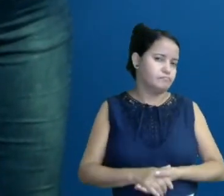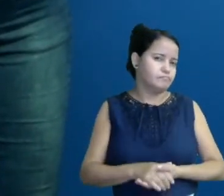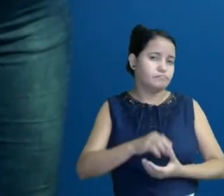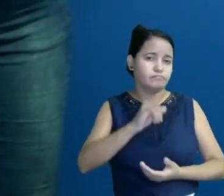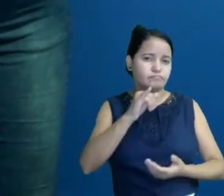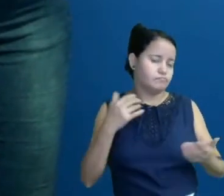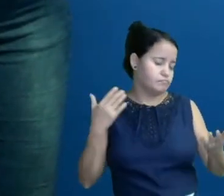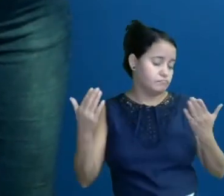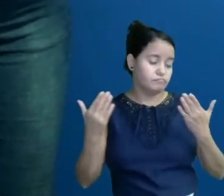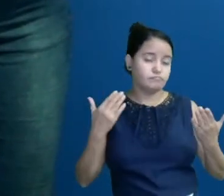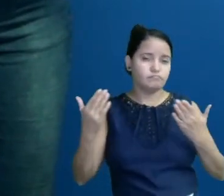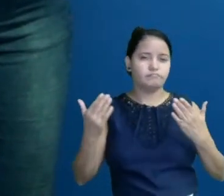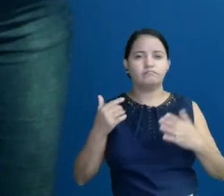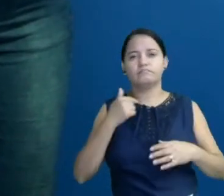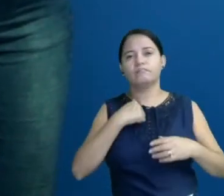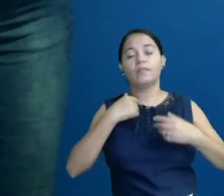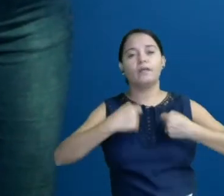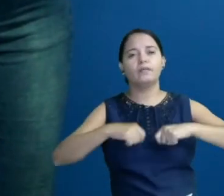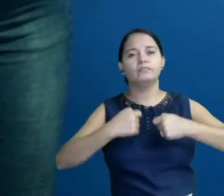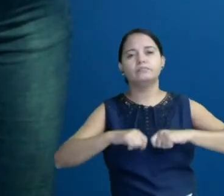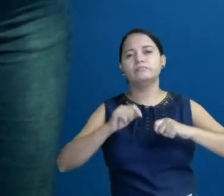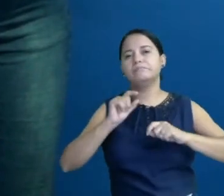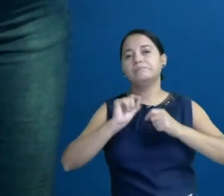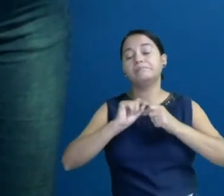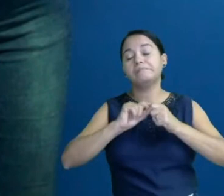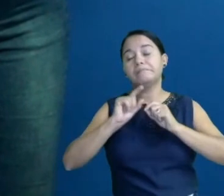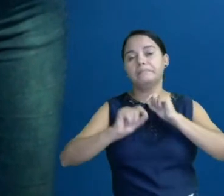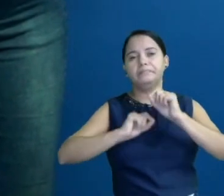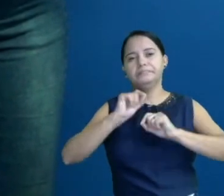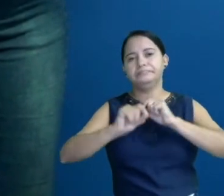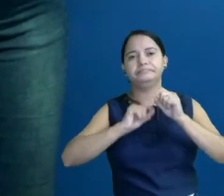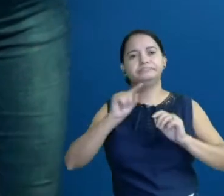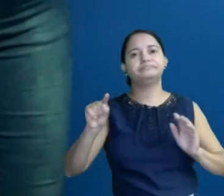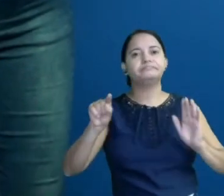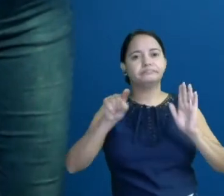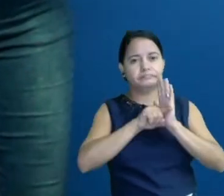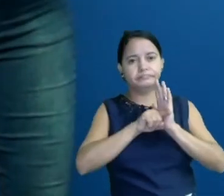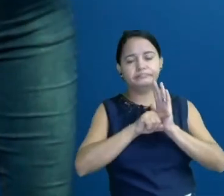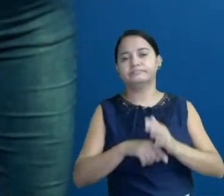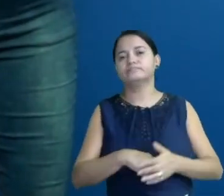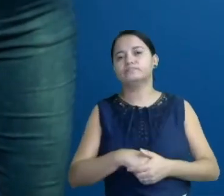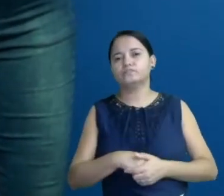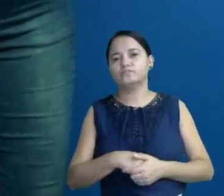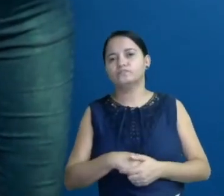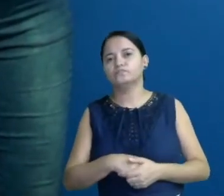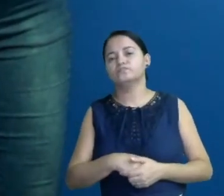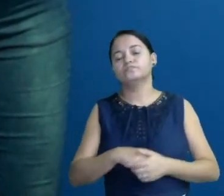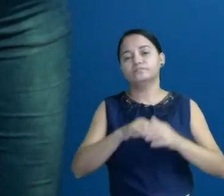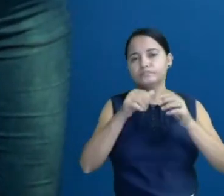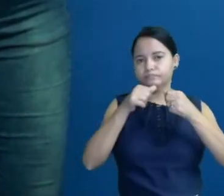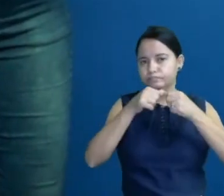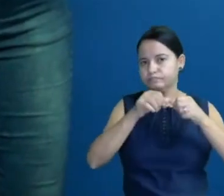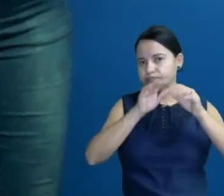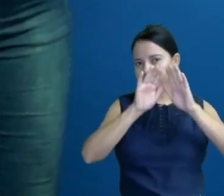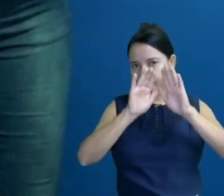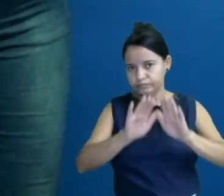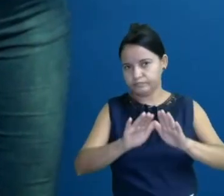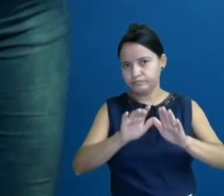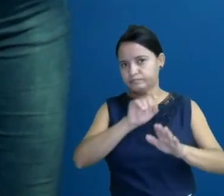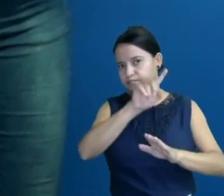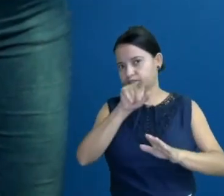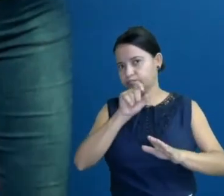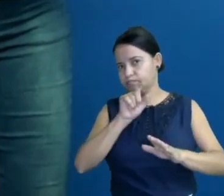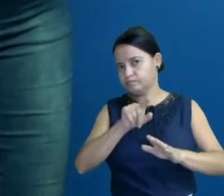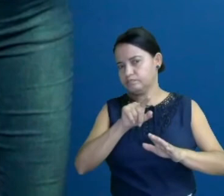ideia de comparação com a cabeça de fazer com os números que eu tenho subtrair Então o que é que eu vou fazer deixa o número desconhecido do